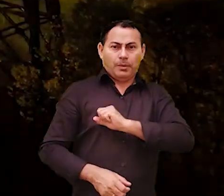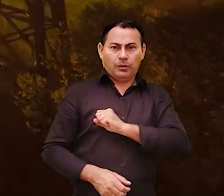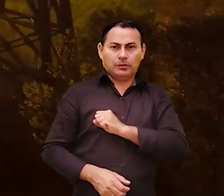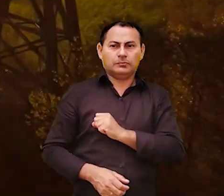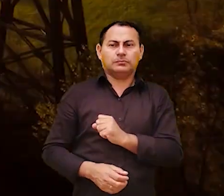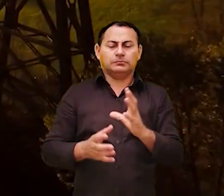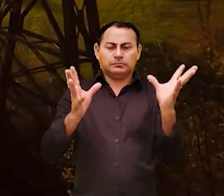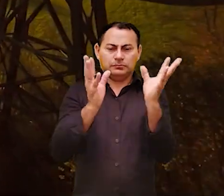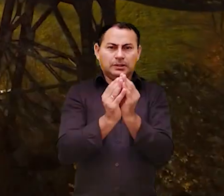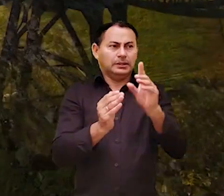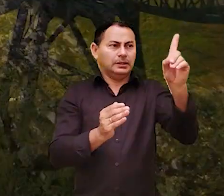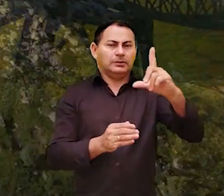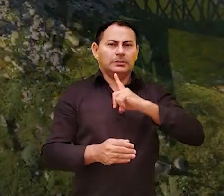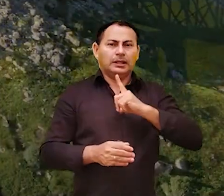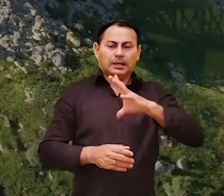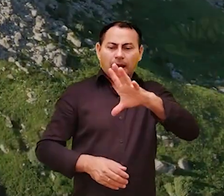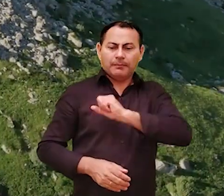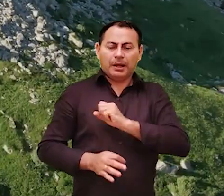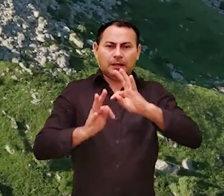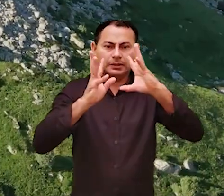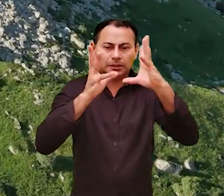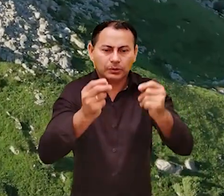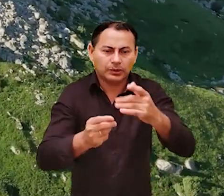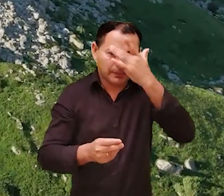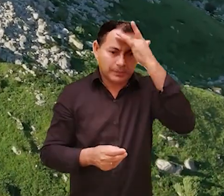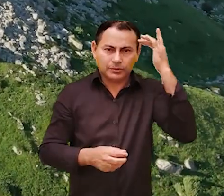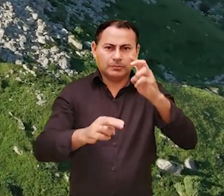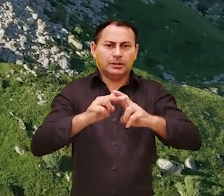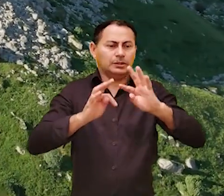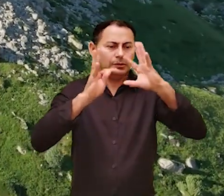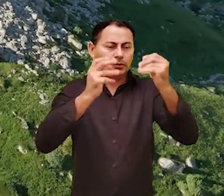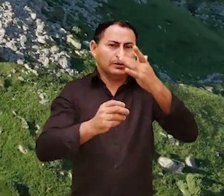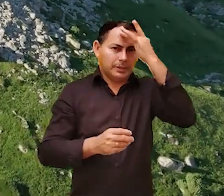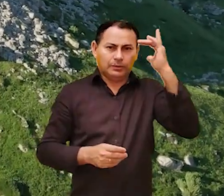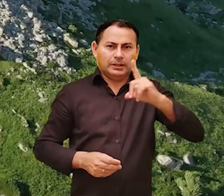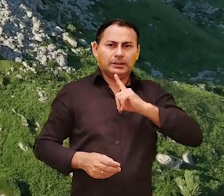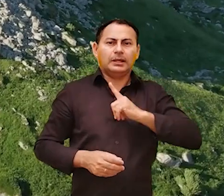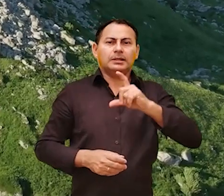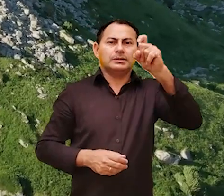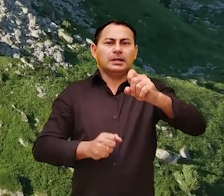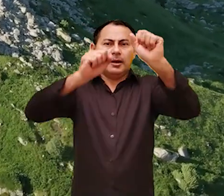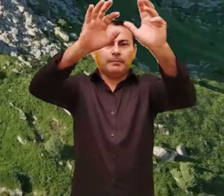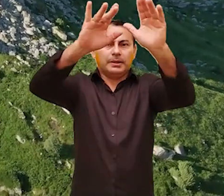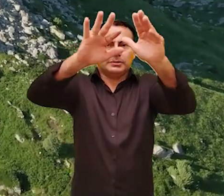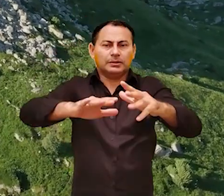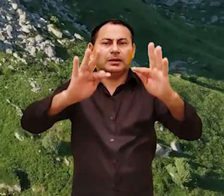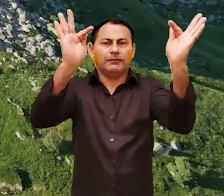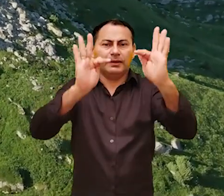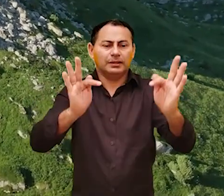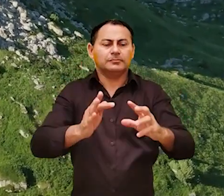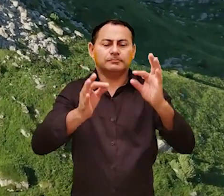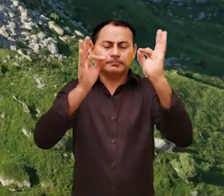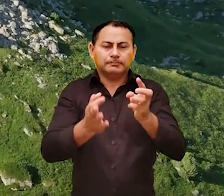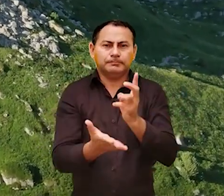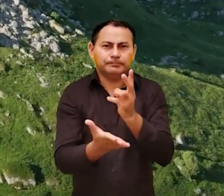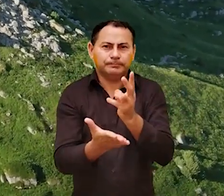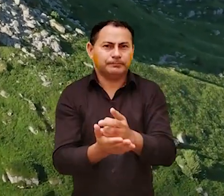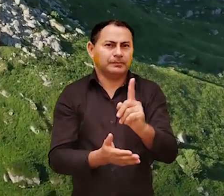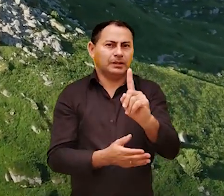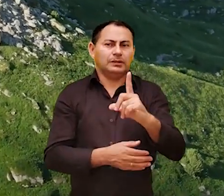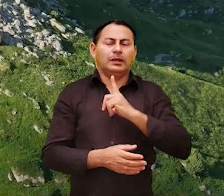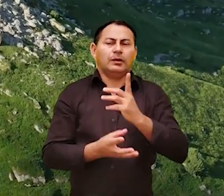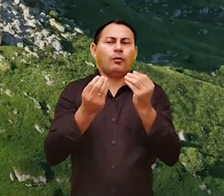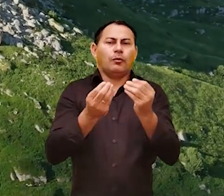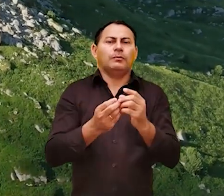ele é amor, concluímos que Deus tem que amar todo mundo e que, portanto, todo mundo tem que ser abençoado e feliz. E